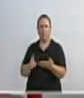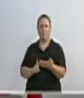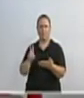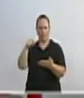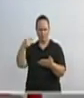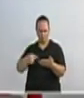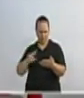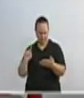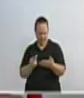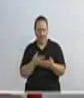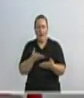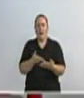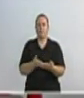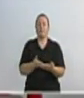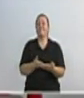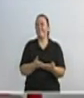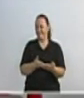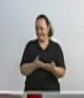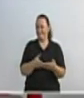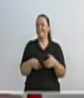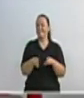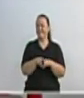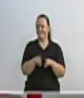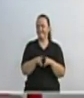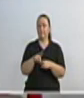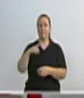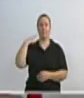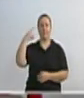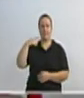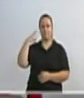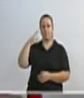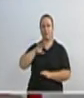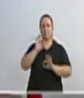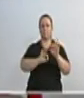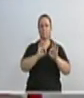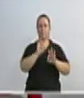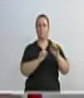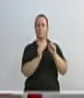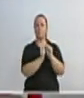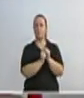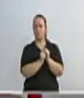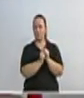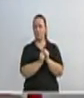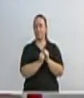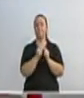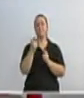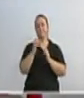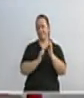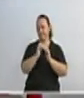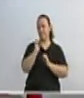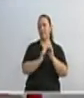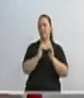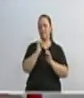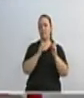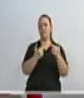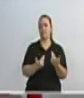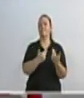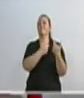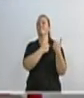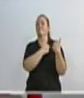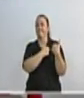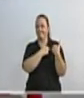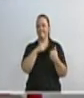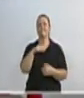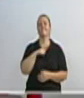foi subrelatora. As operadoras, né, têm as suas responsabilidades, ficou claro isso na CPI,